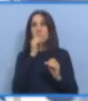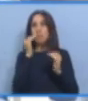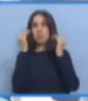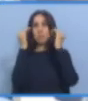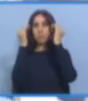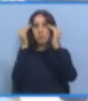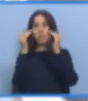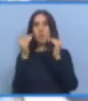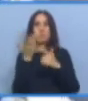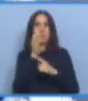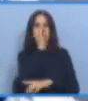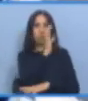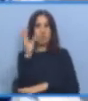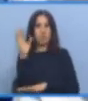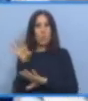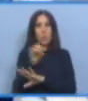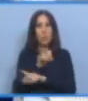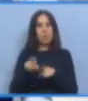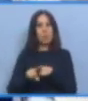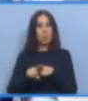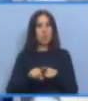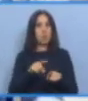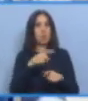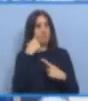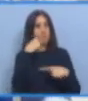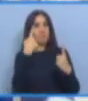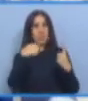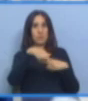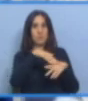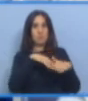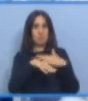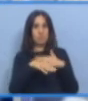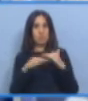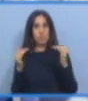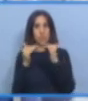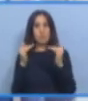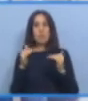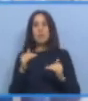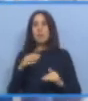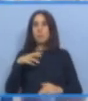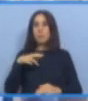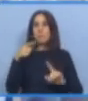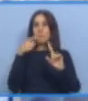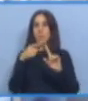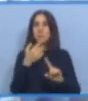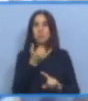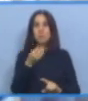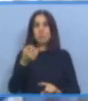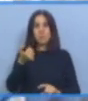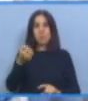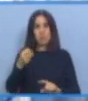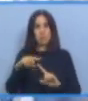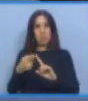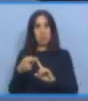nomeadamente através das florestas, ser igual às emissões que façamos. Em Portugal, essa meta é já de 2050